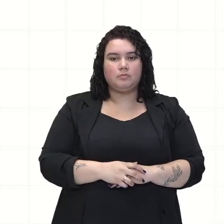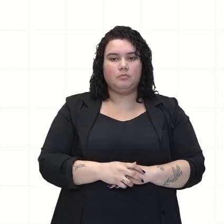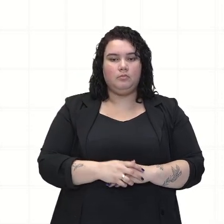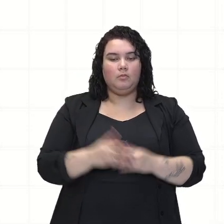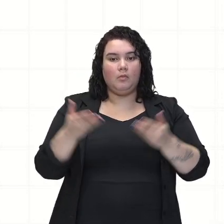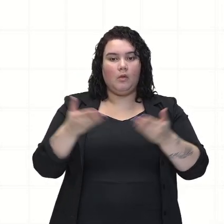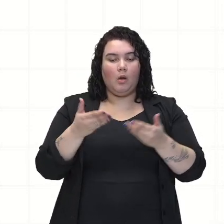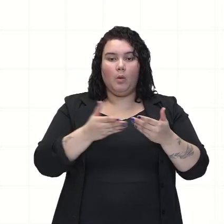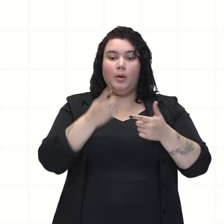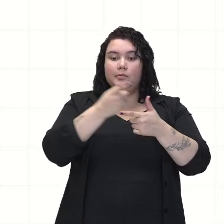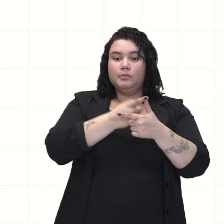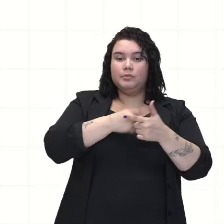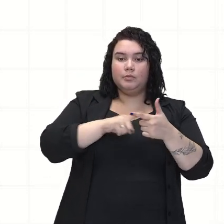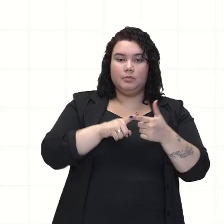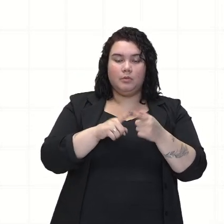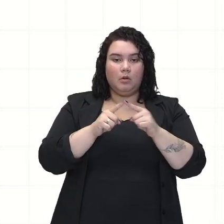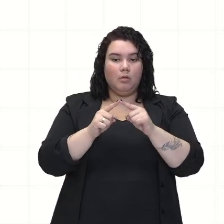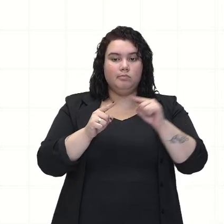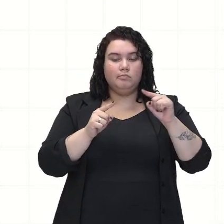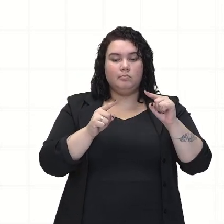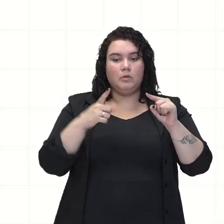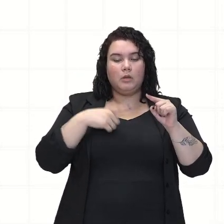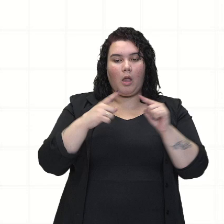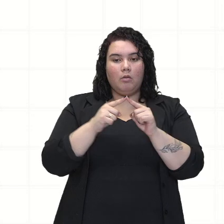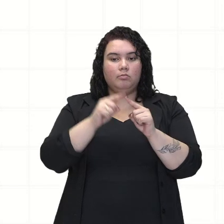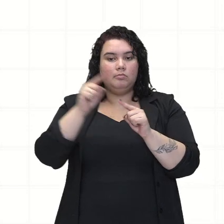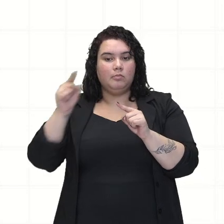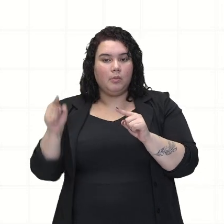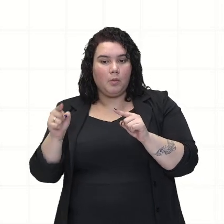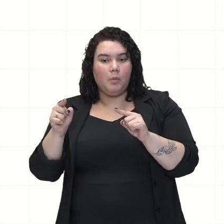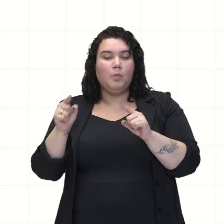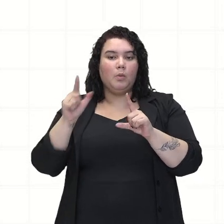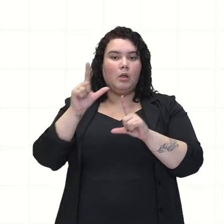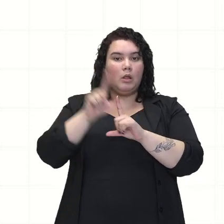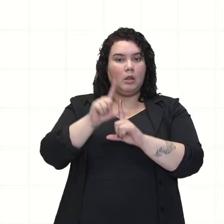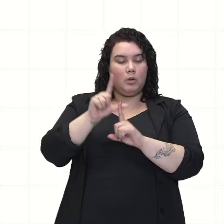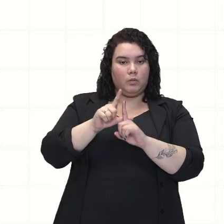quero chegar aqui no litro. Então,